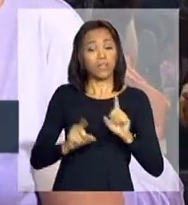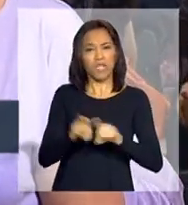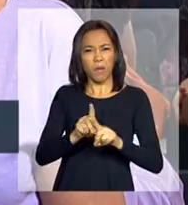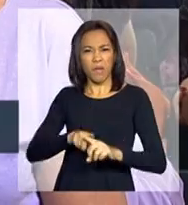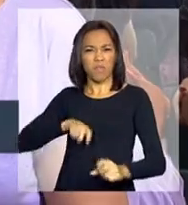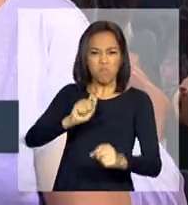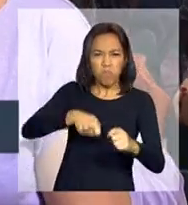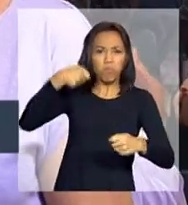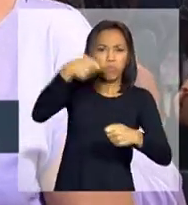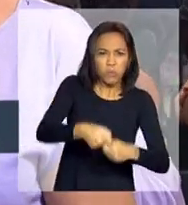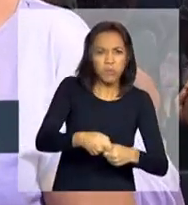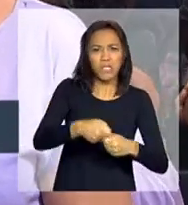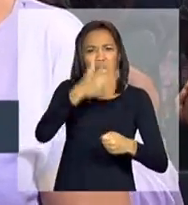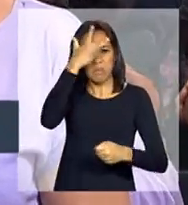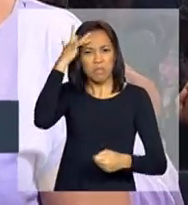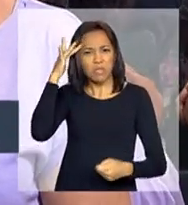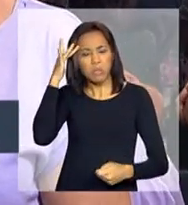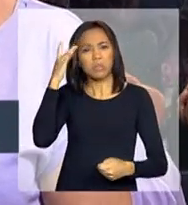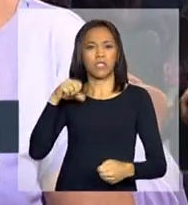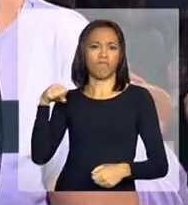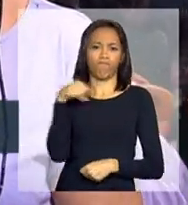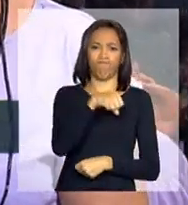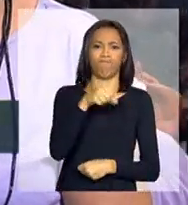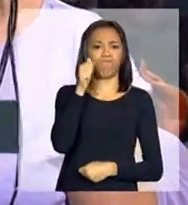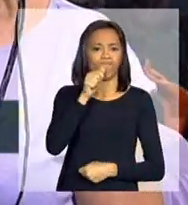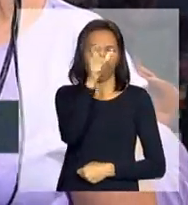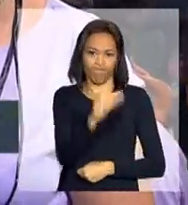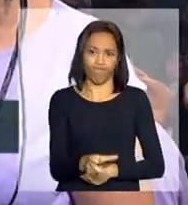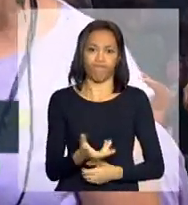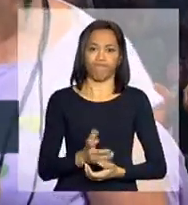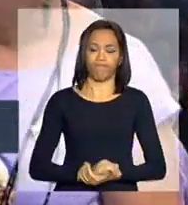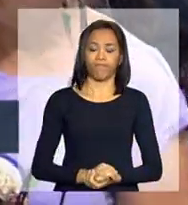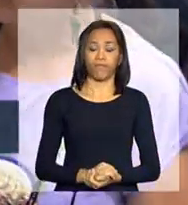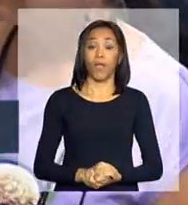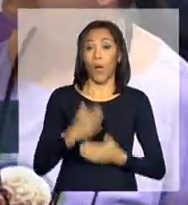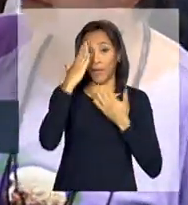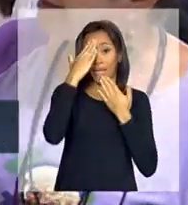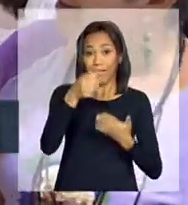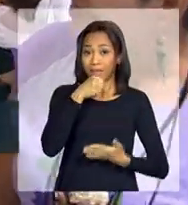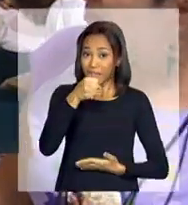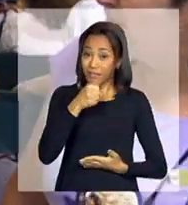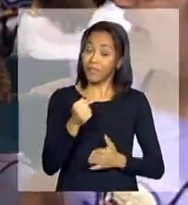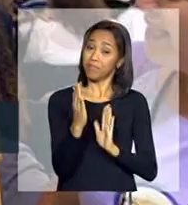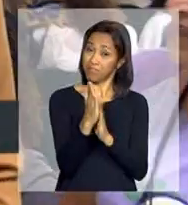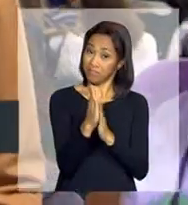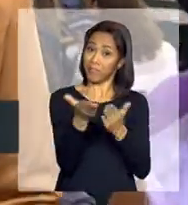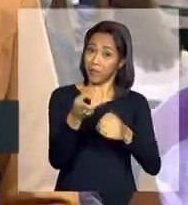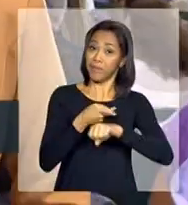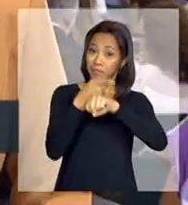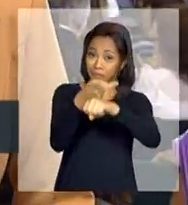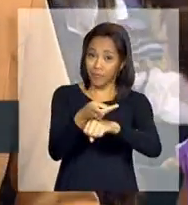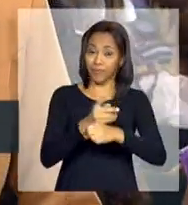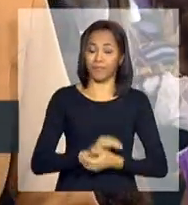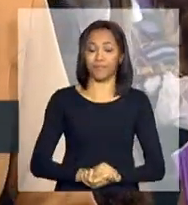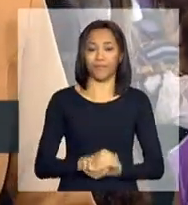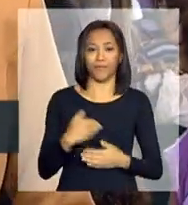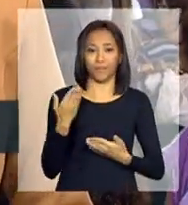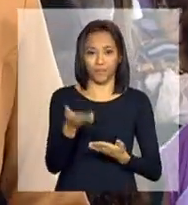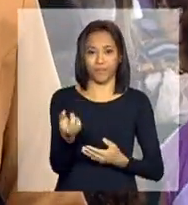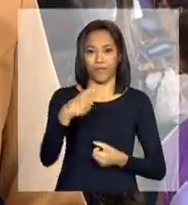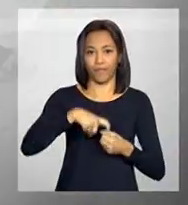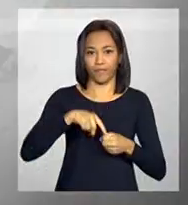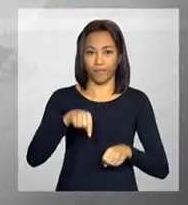de fato os agressores das nossas mulheres. Ok, obrigada pela entrevista e parabéns pelo prêmio. Obrigada. Ok, Malu, é com